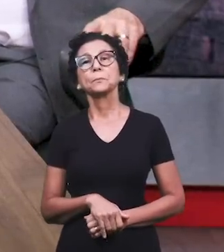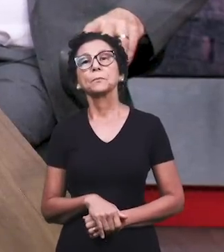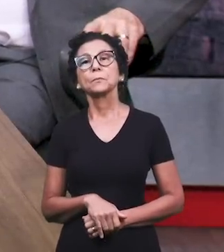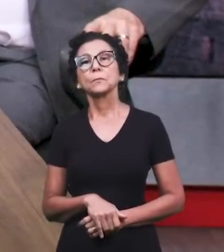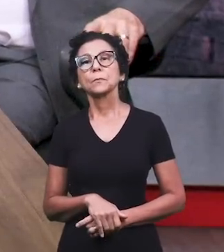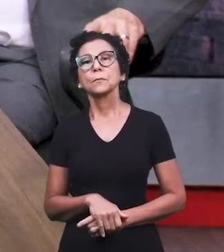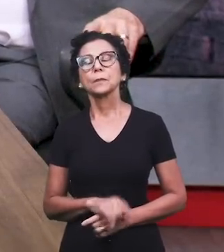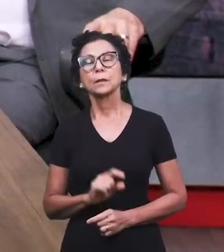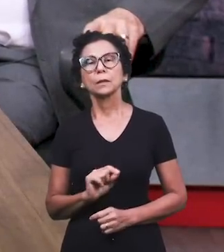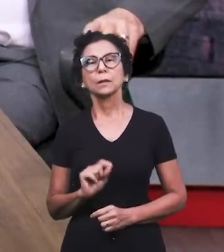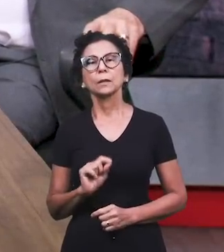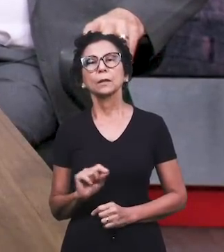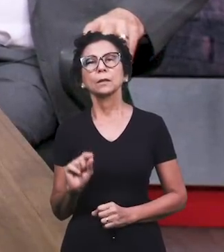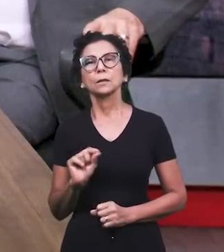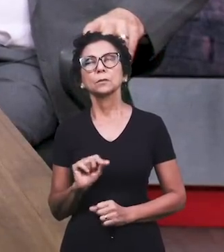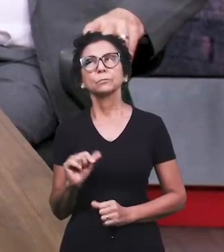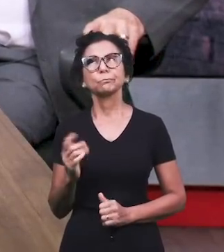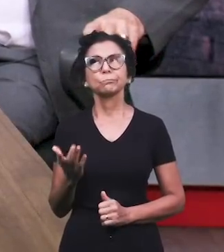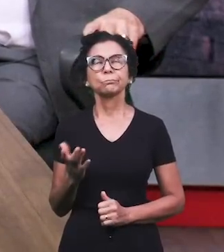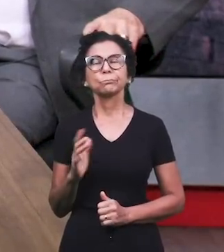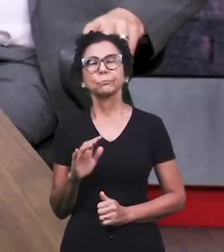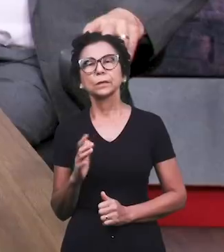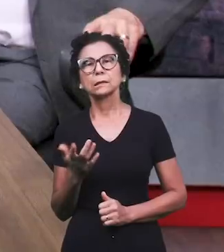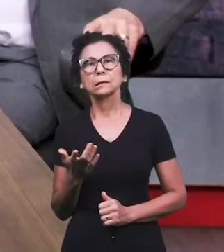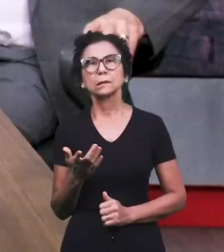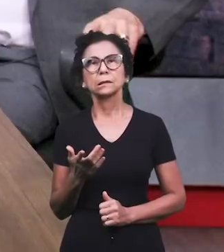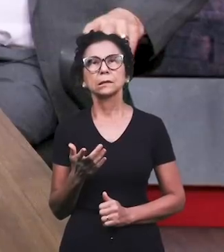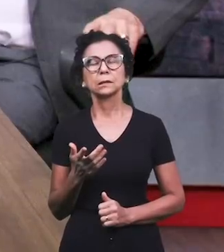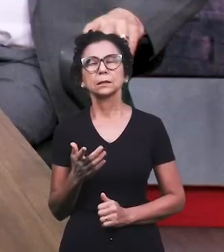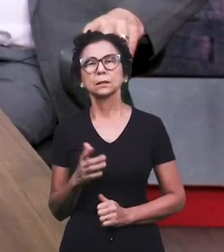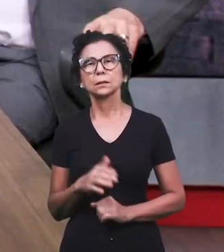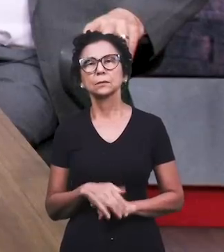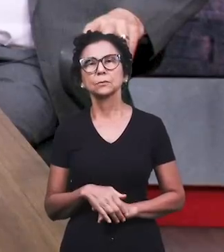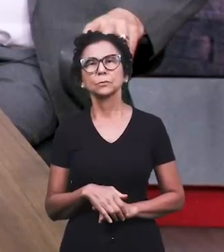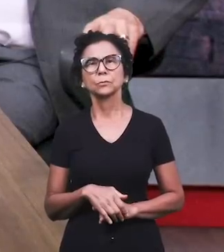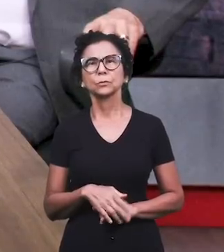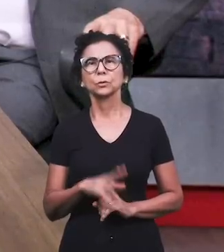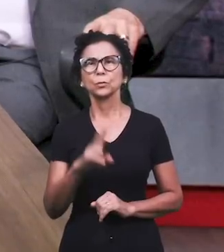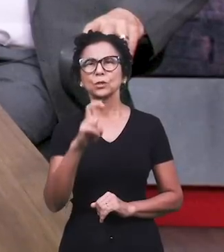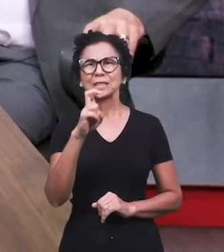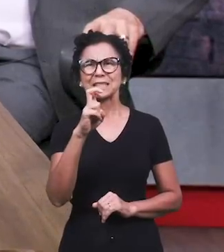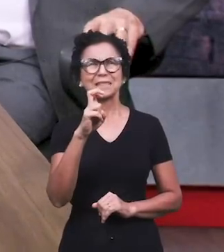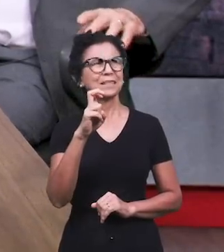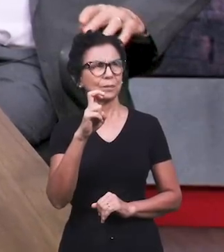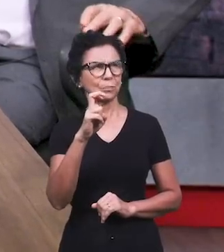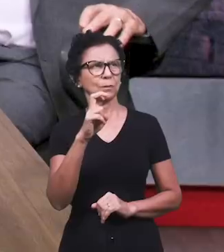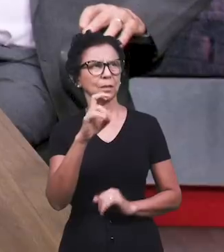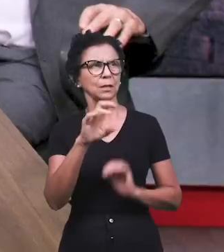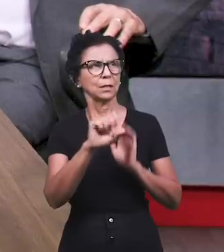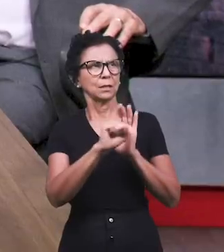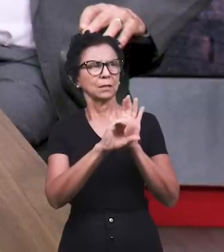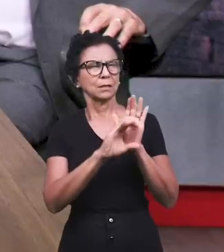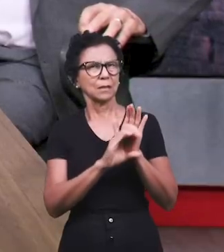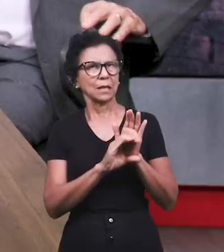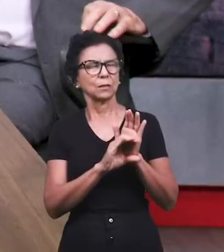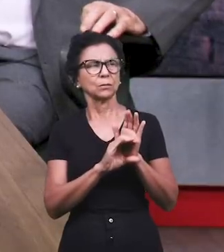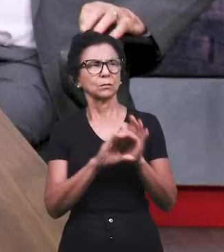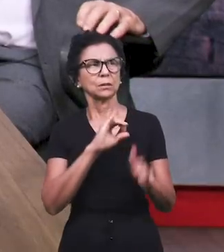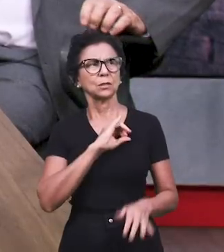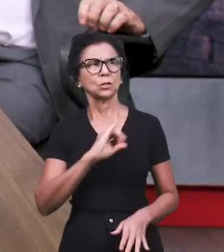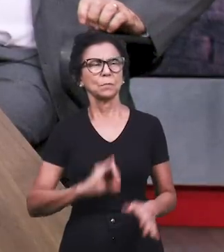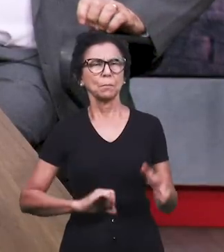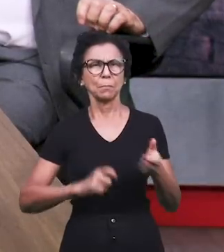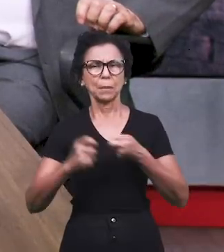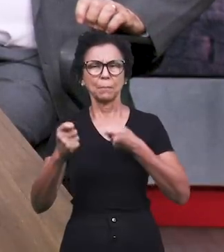ele foi praticamente, como eu falo, 5 séculos de império. Né? Começou no ano, acho que 27, foi